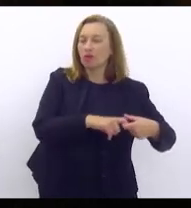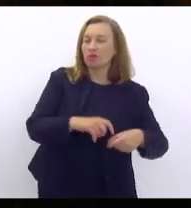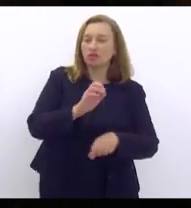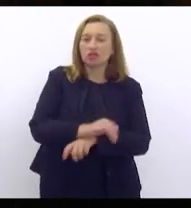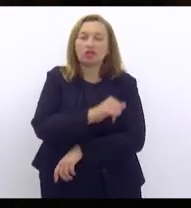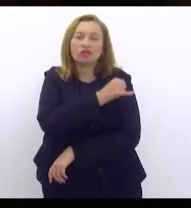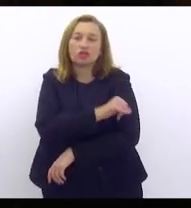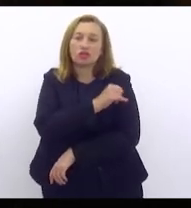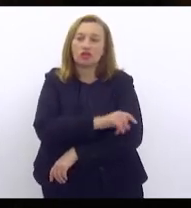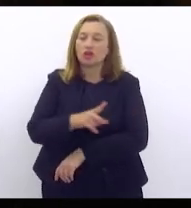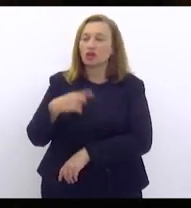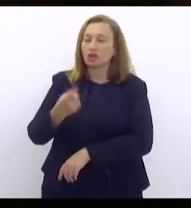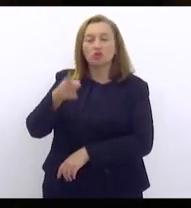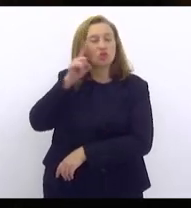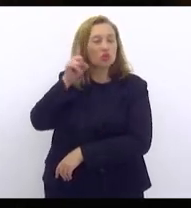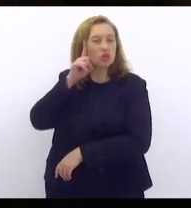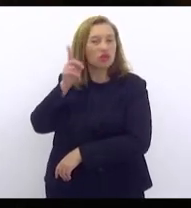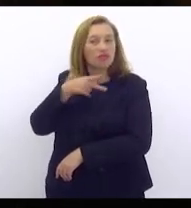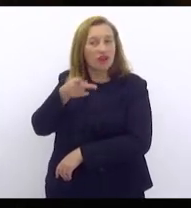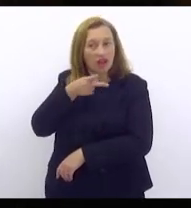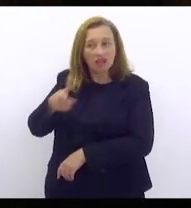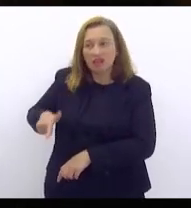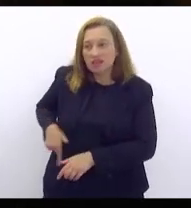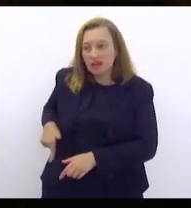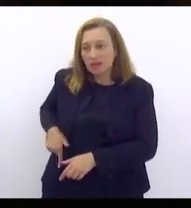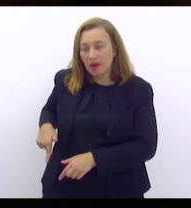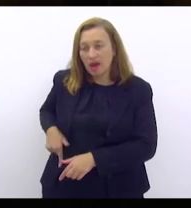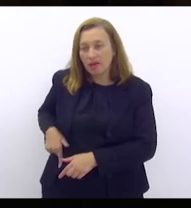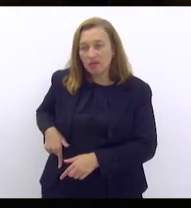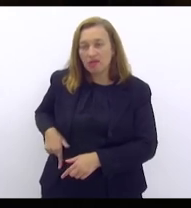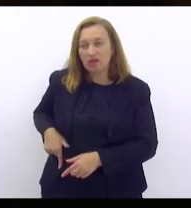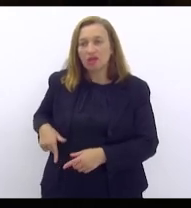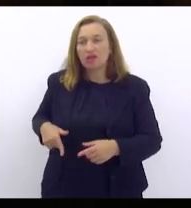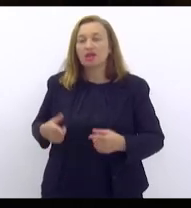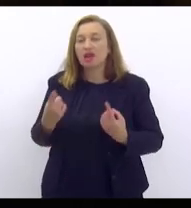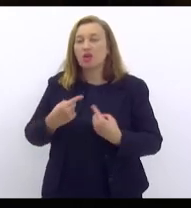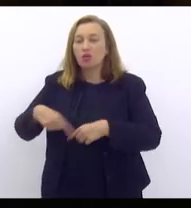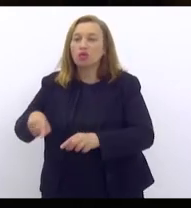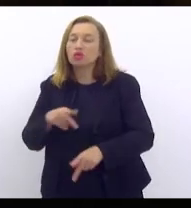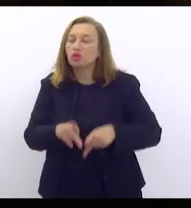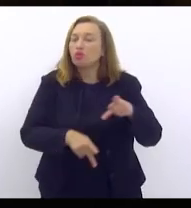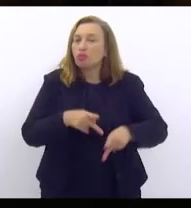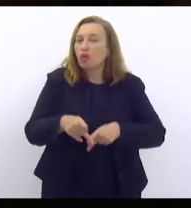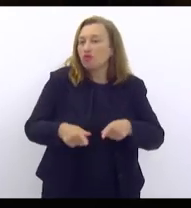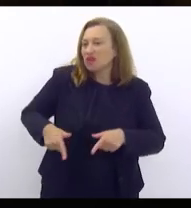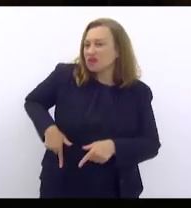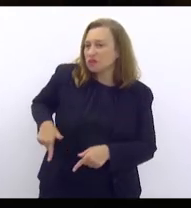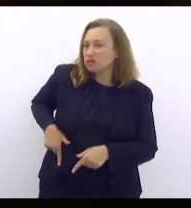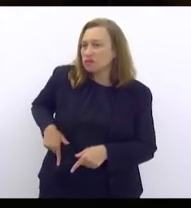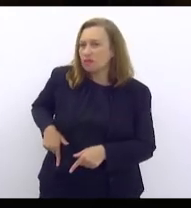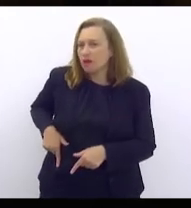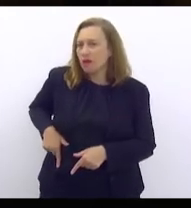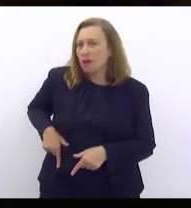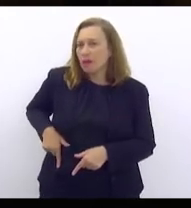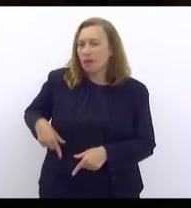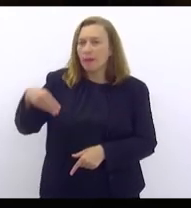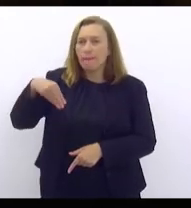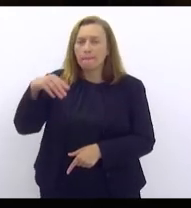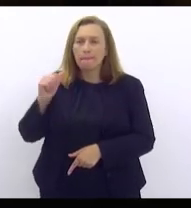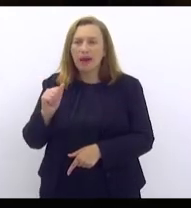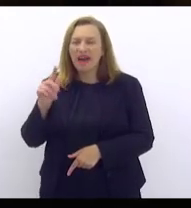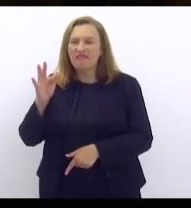todo santo dia dessa máfia que atormenta a população. Porque essa máfia não tem bom senso, essa máfia